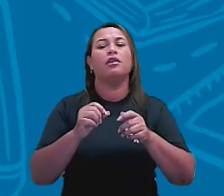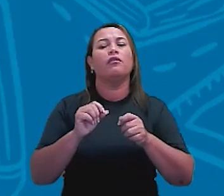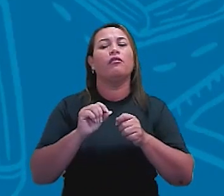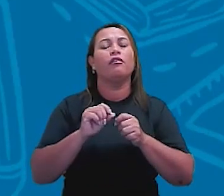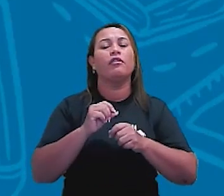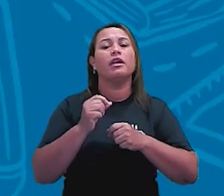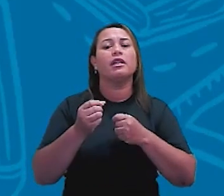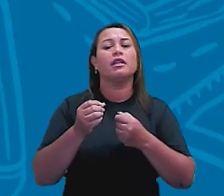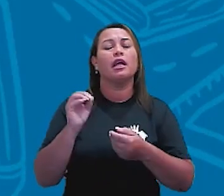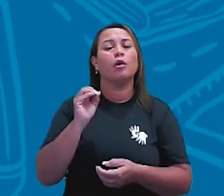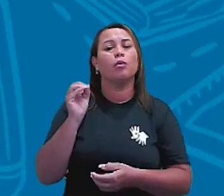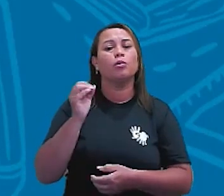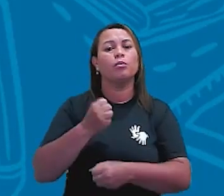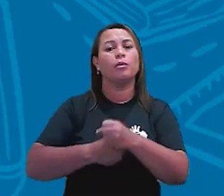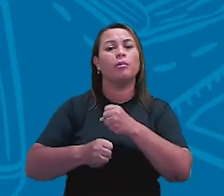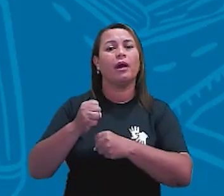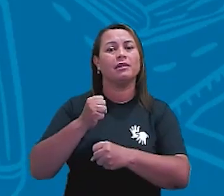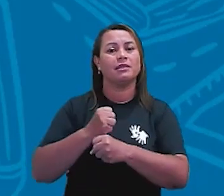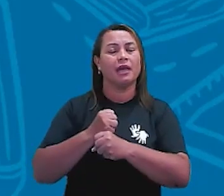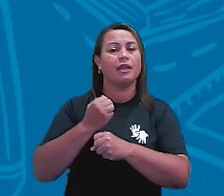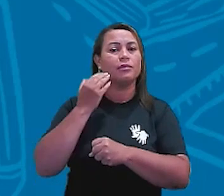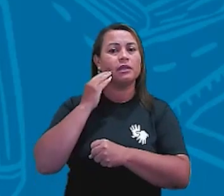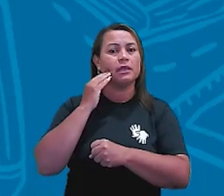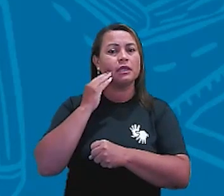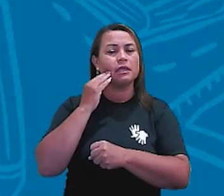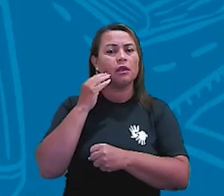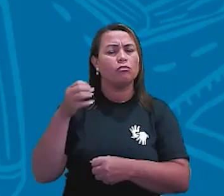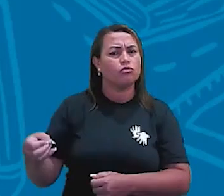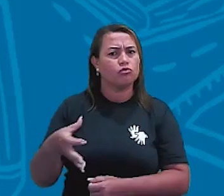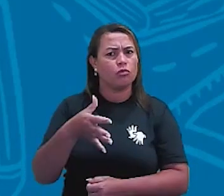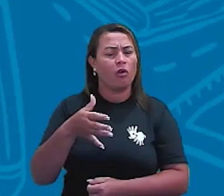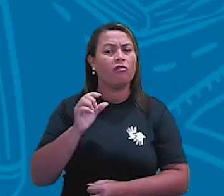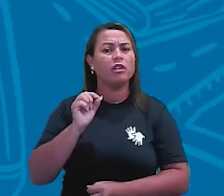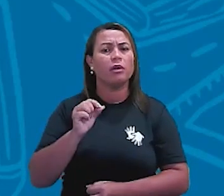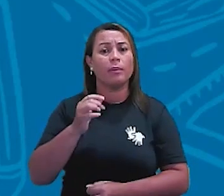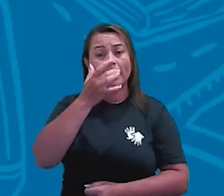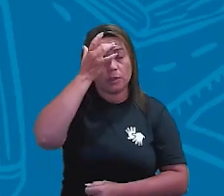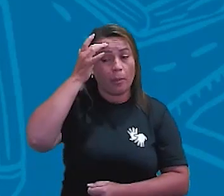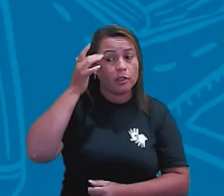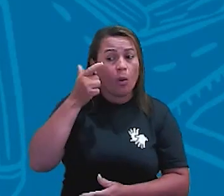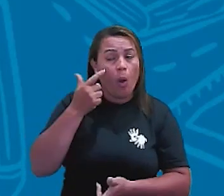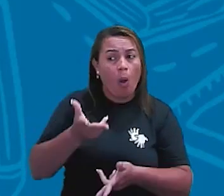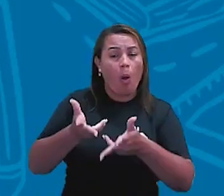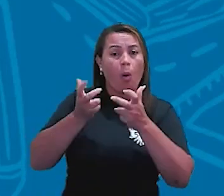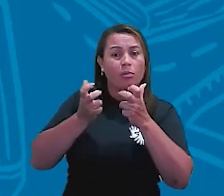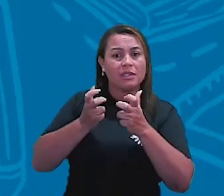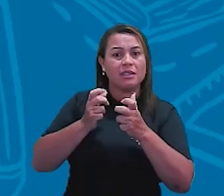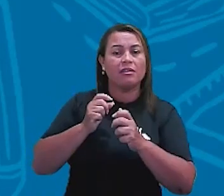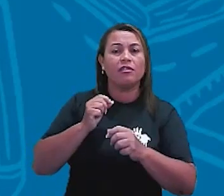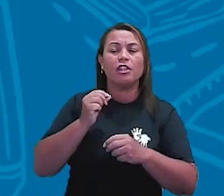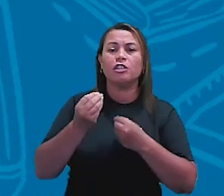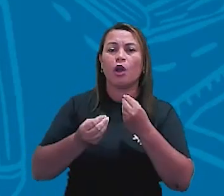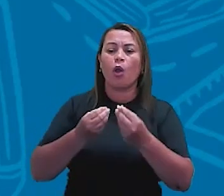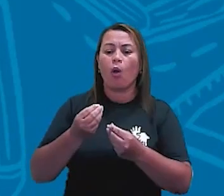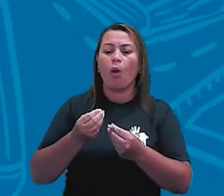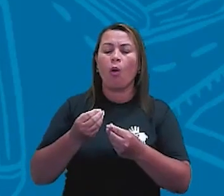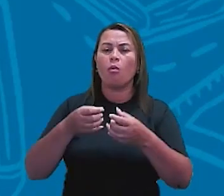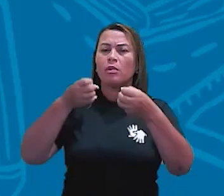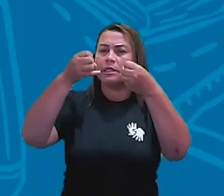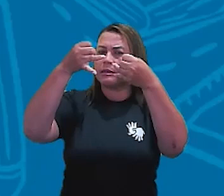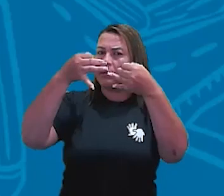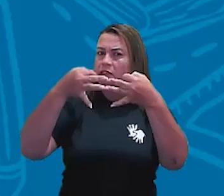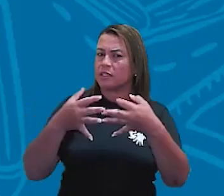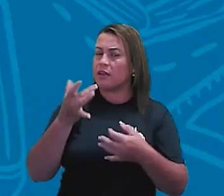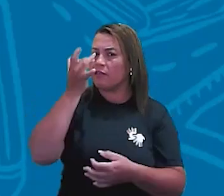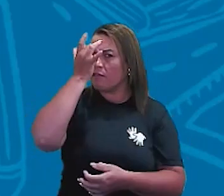vigor em outubro do ano passado, né? E aí as empresas precisam ir se adequando para que os produtos eles tenham essa especificação